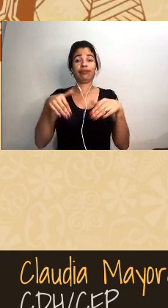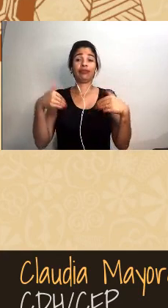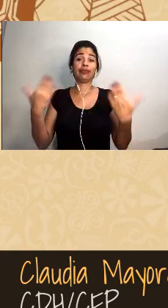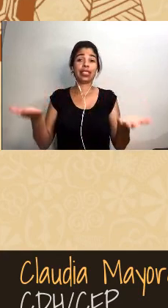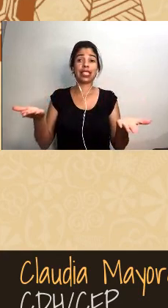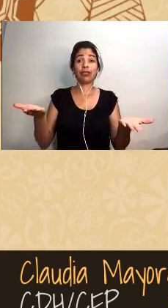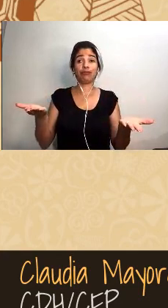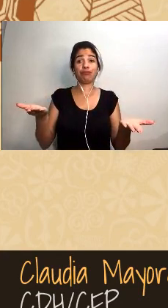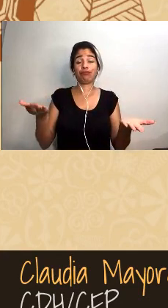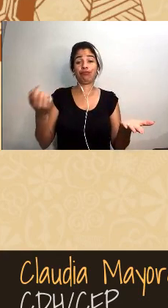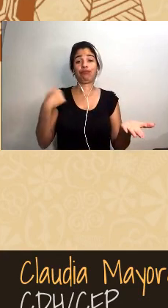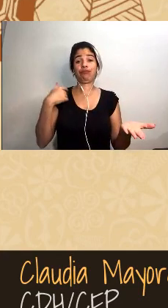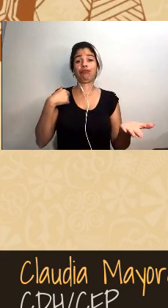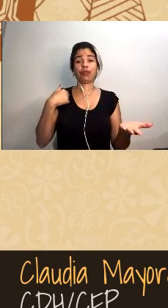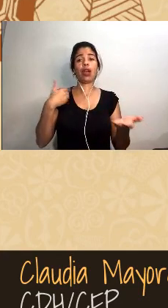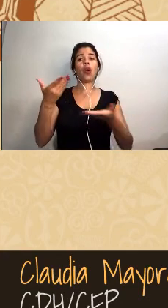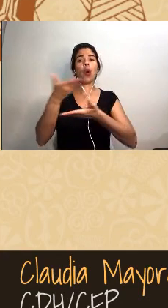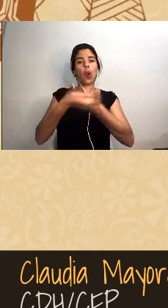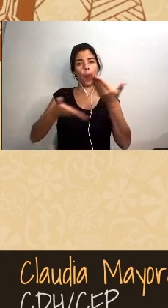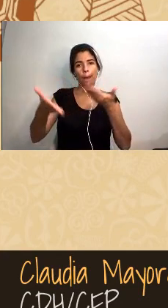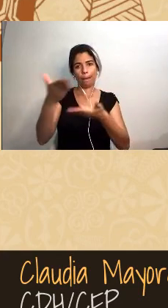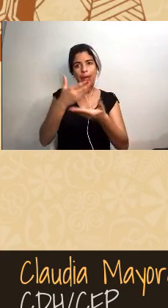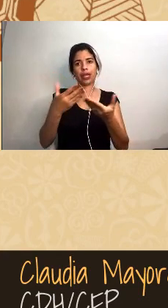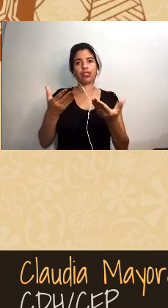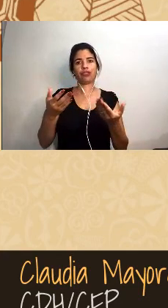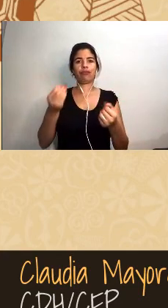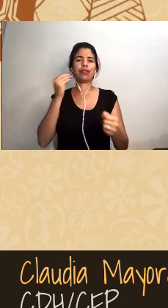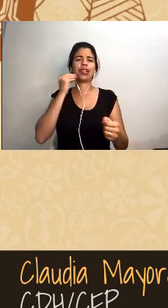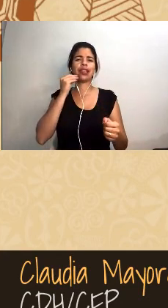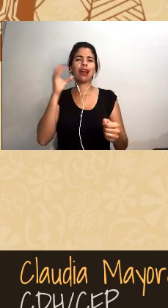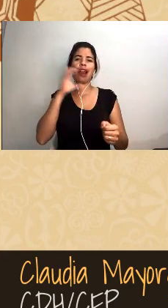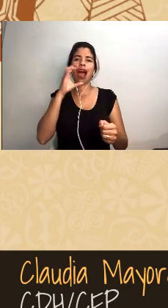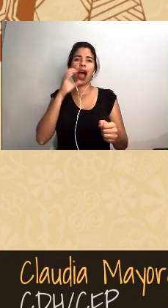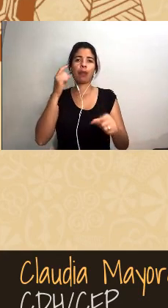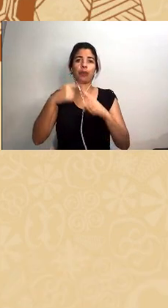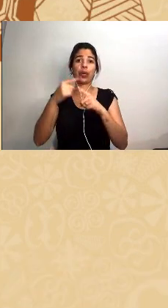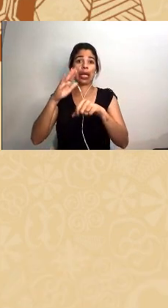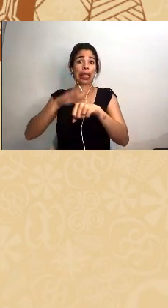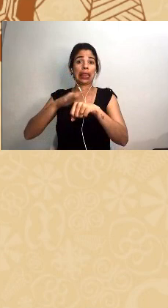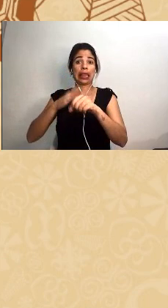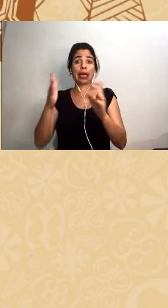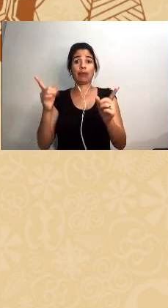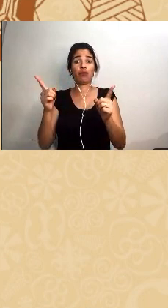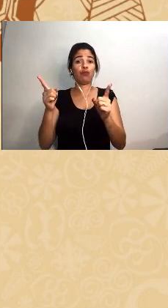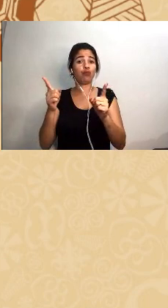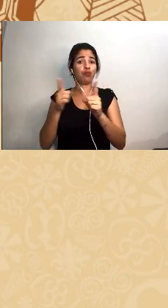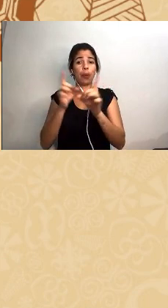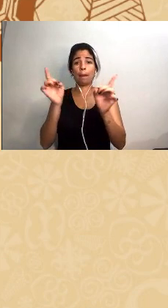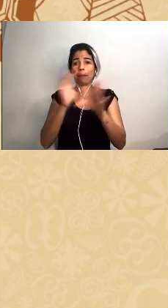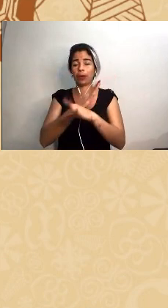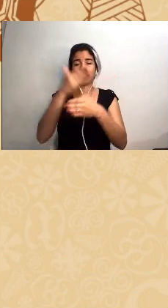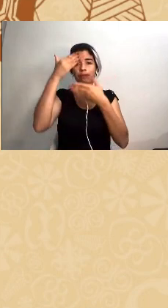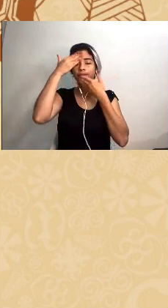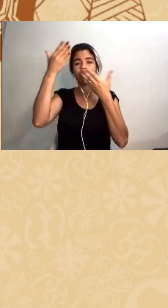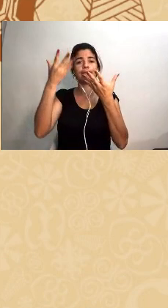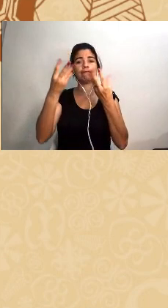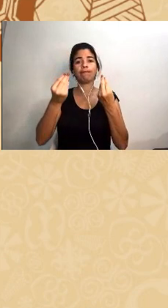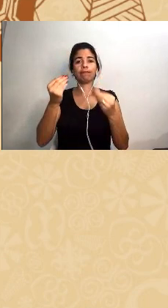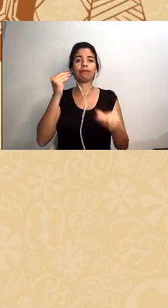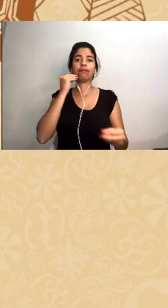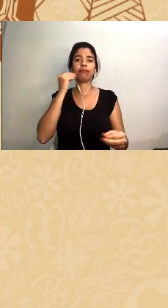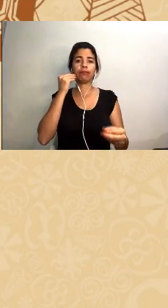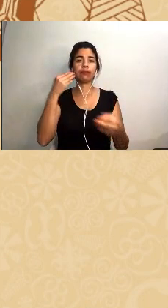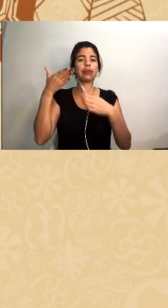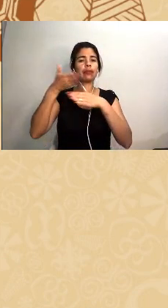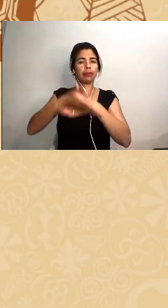Então, assim, é um pouco, eu compartilho, tentando falar muito rápido, porque o tempo aqui está acabando. Agradeço muito pela oportunidade de estar